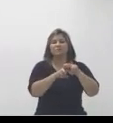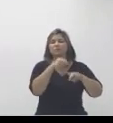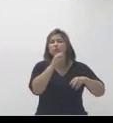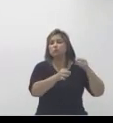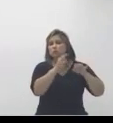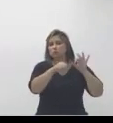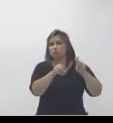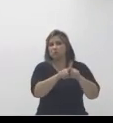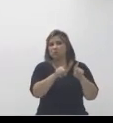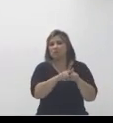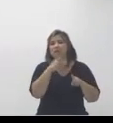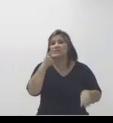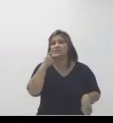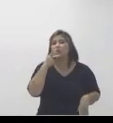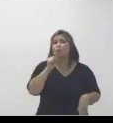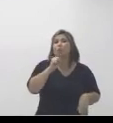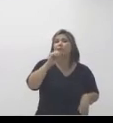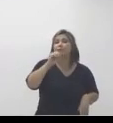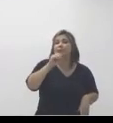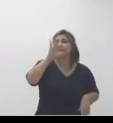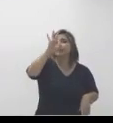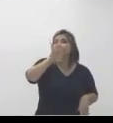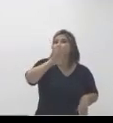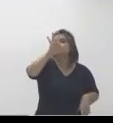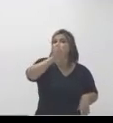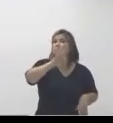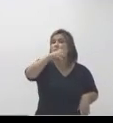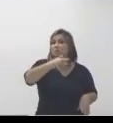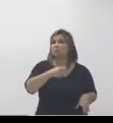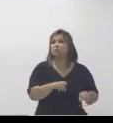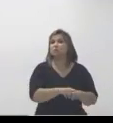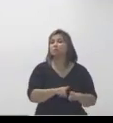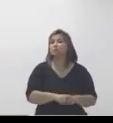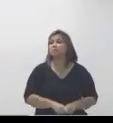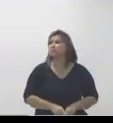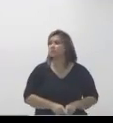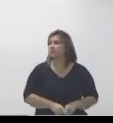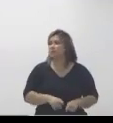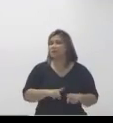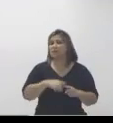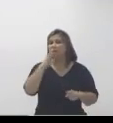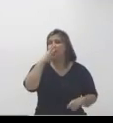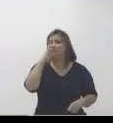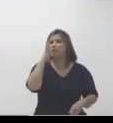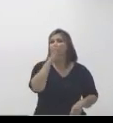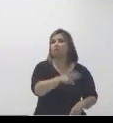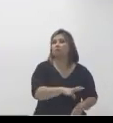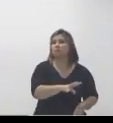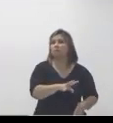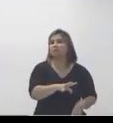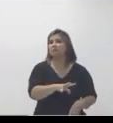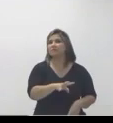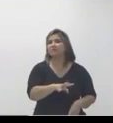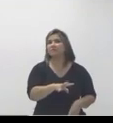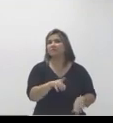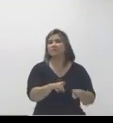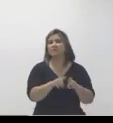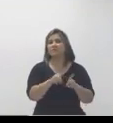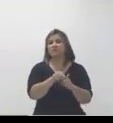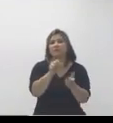que 80% da população que ali se encontra ela é acusada de geralmente